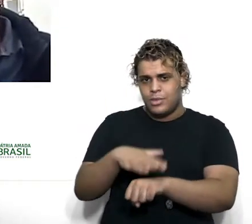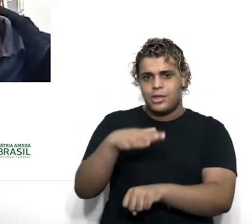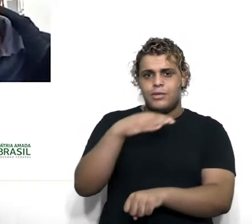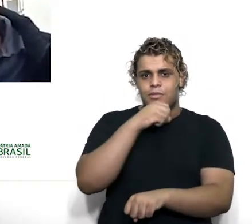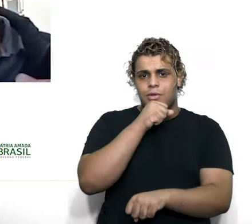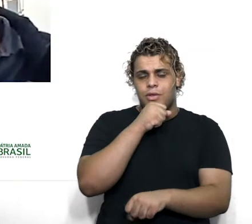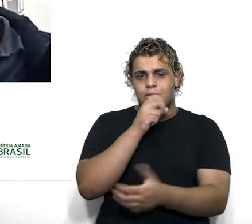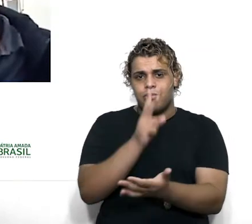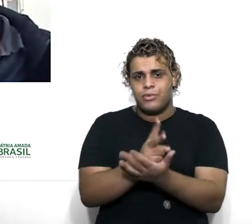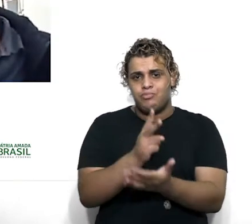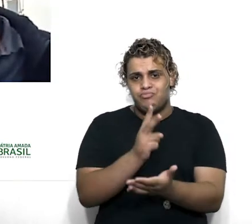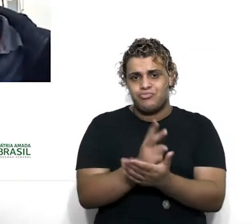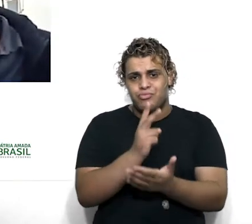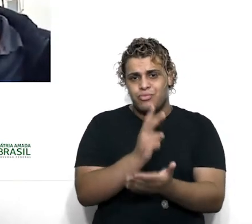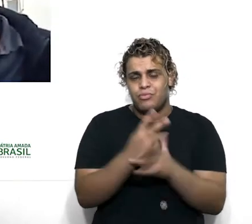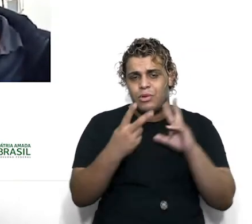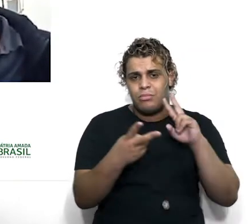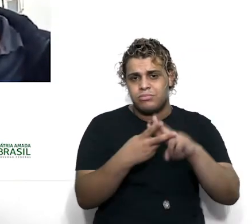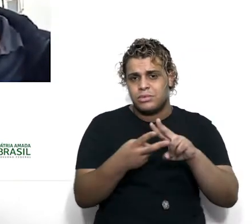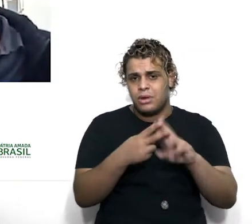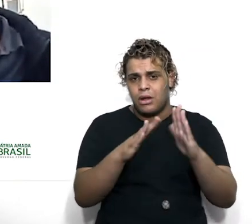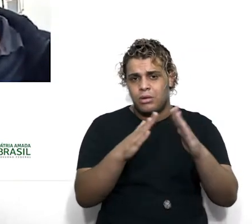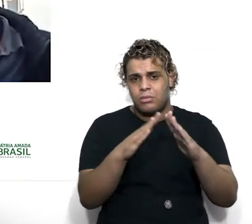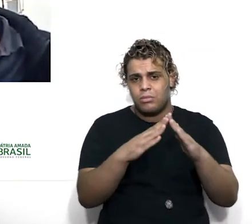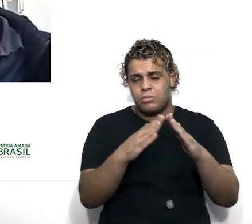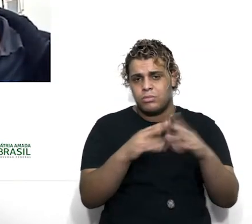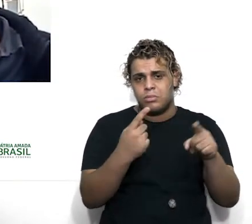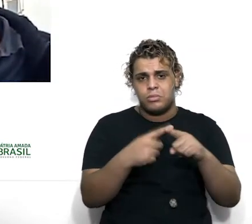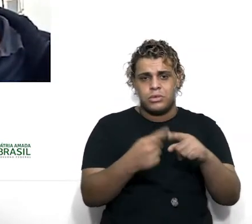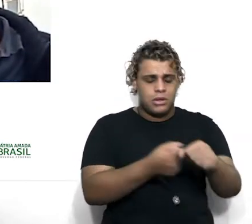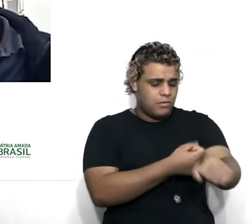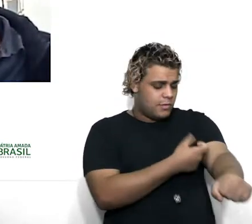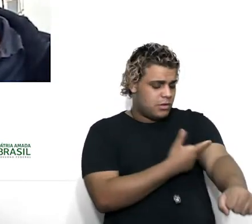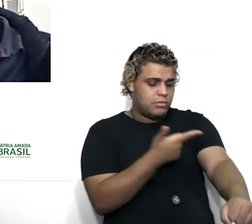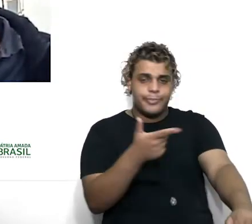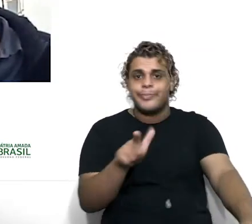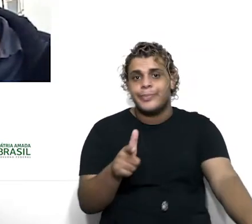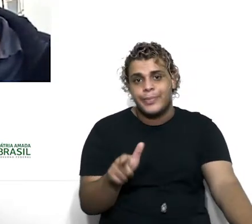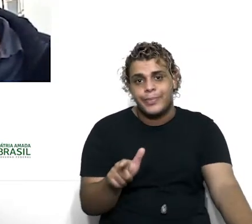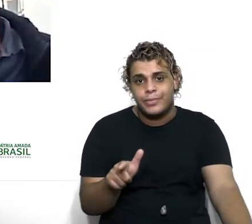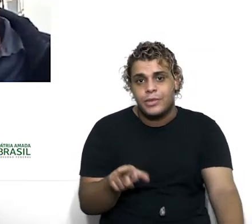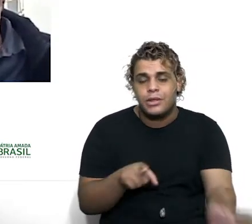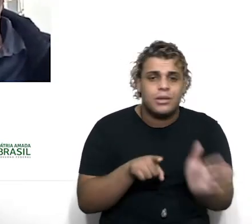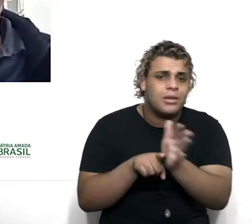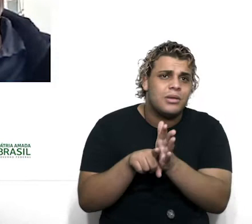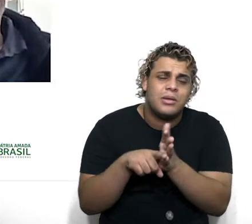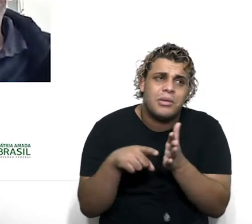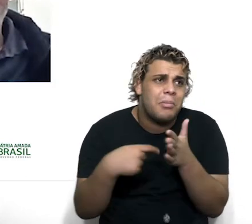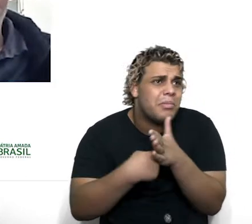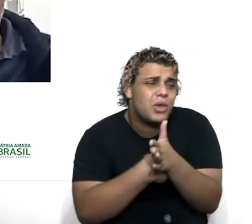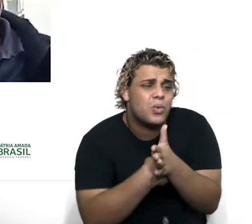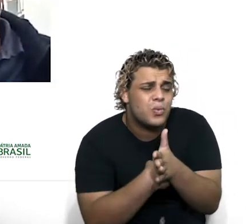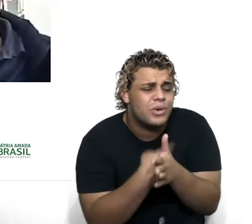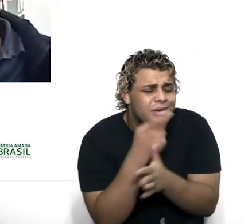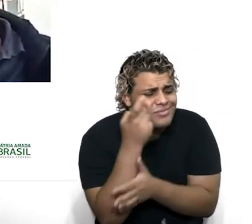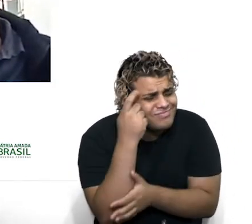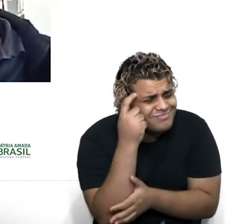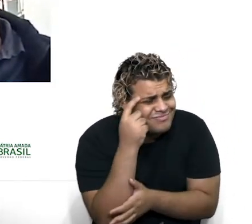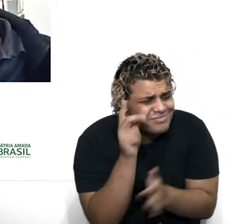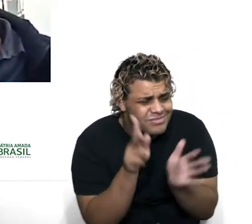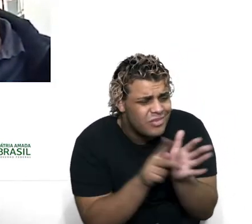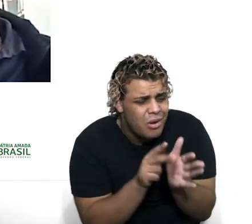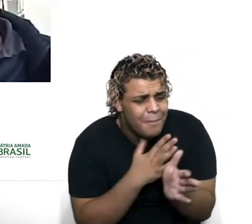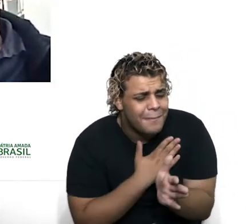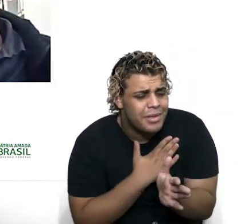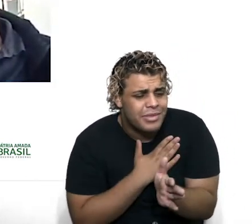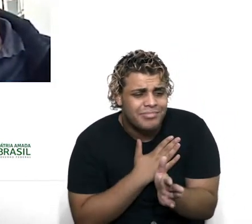vacinados, estão realmente a pergunta é mais, porquê é que eu estou a viver? Não é? Qual é o sentido de viver assim? Eu ouço